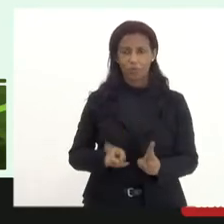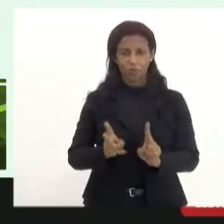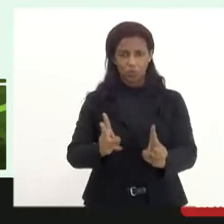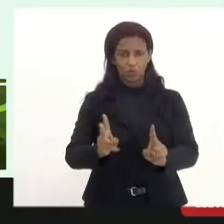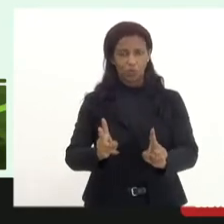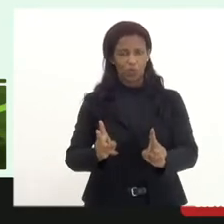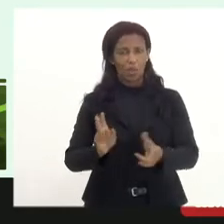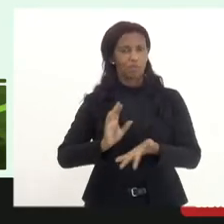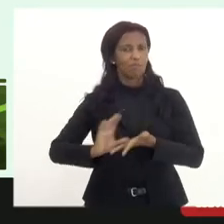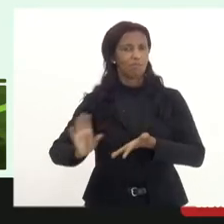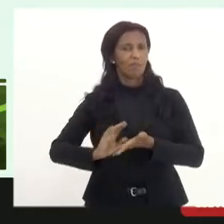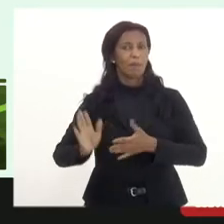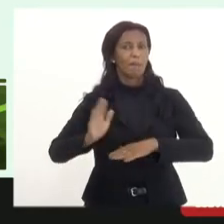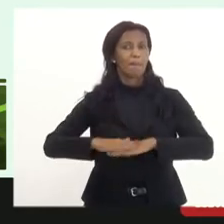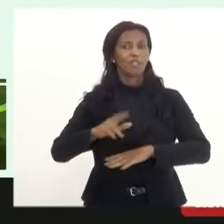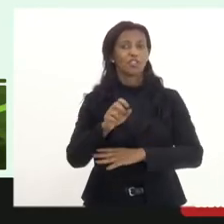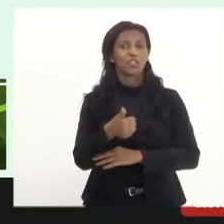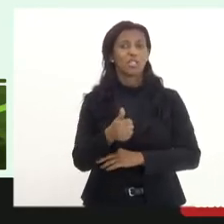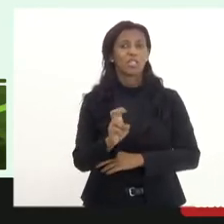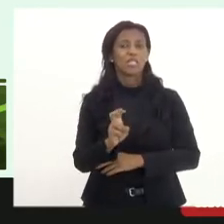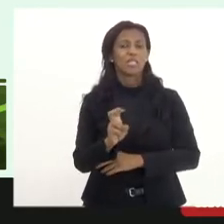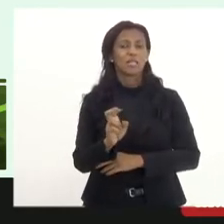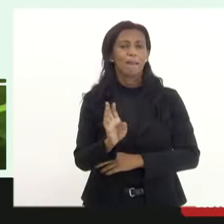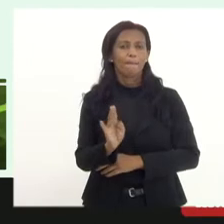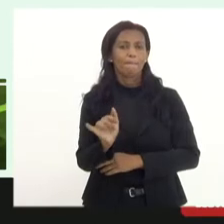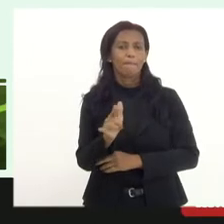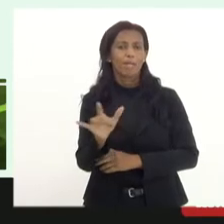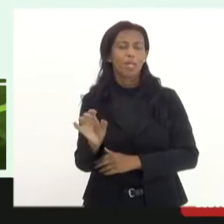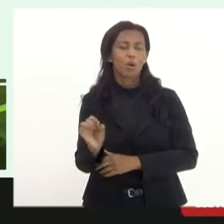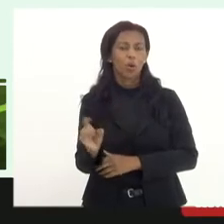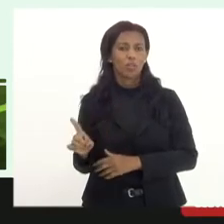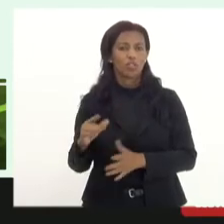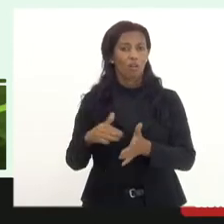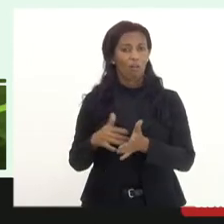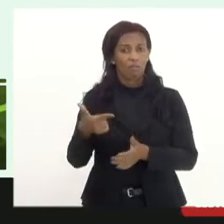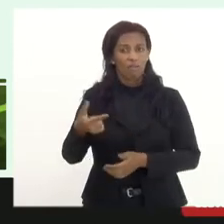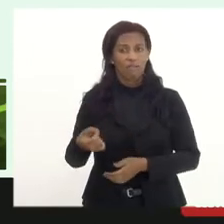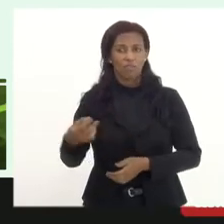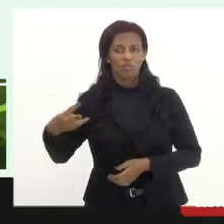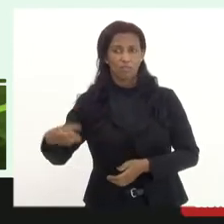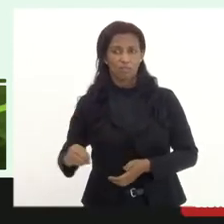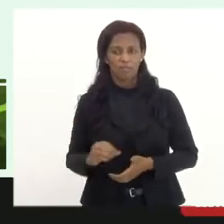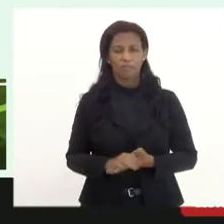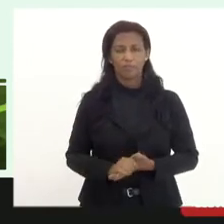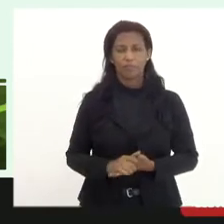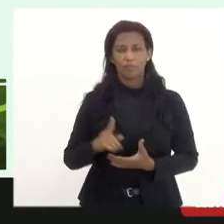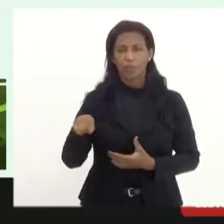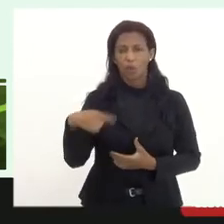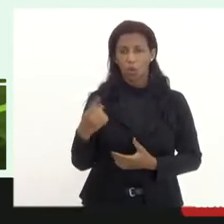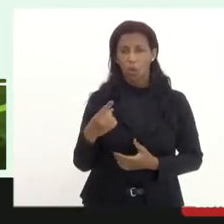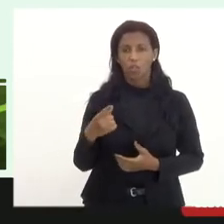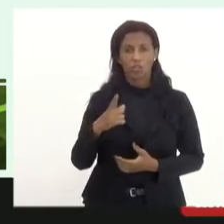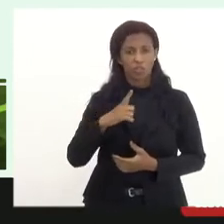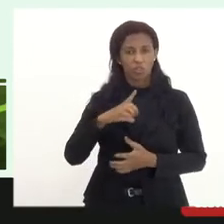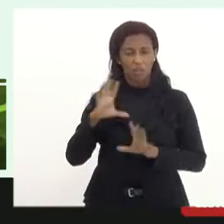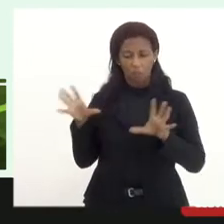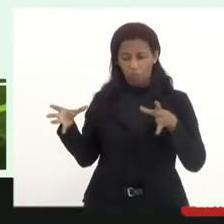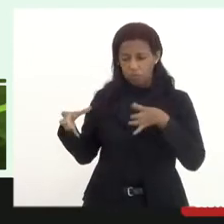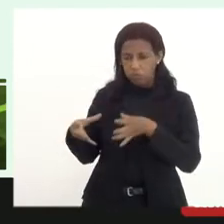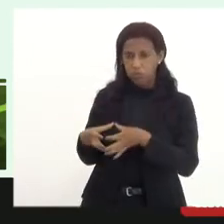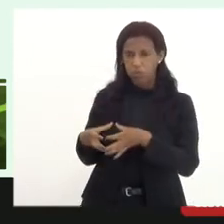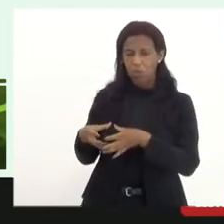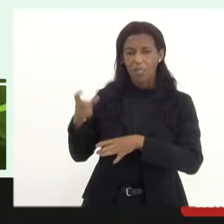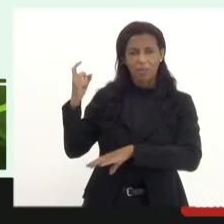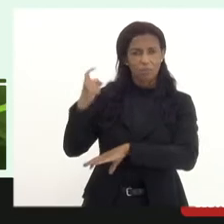investindo mais $15 bilhões até o final de 2030. Nós temos um portfólio que